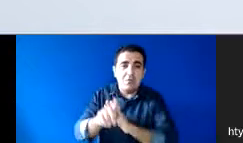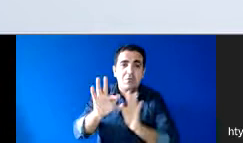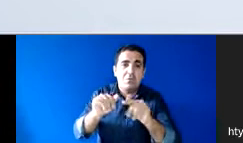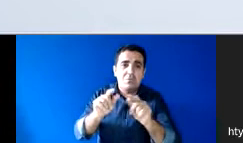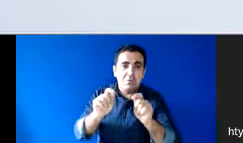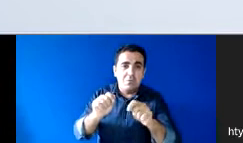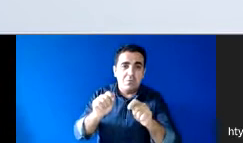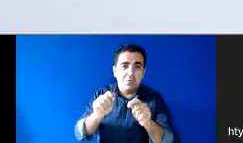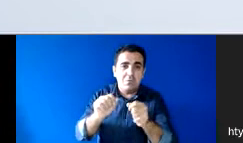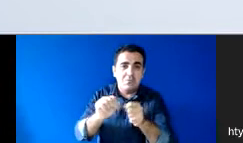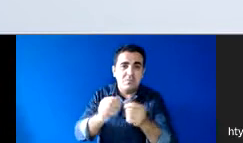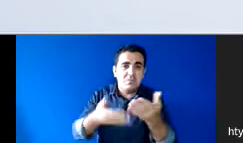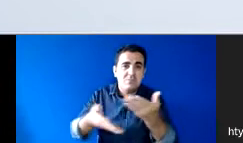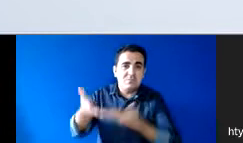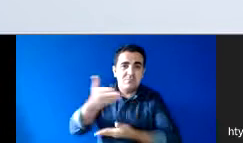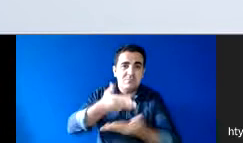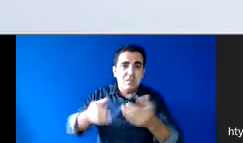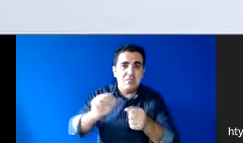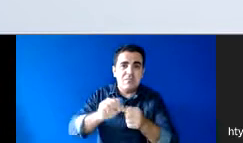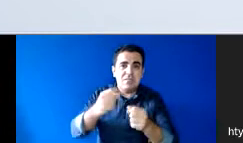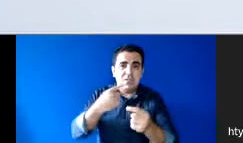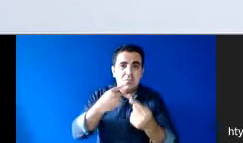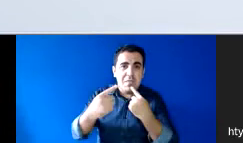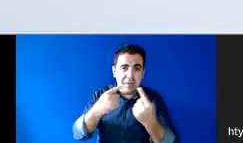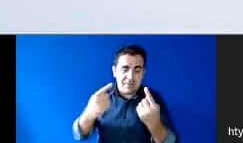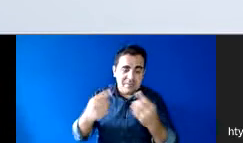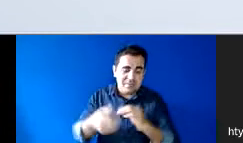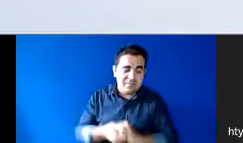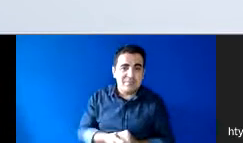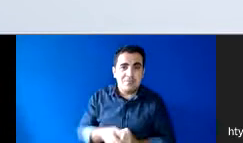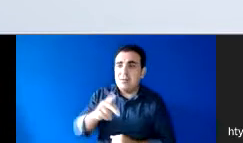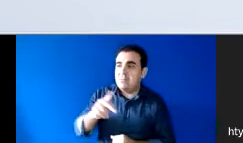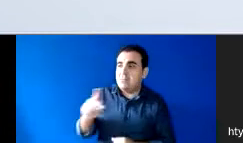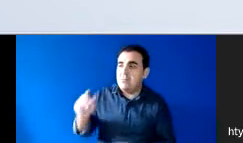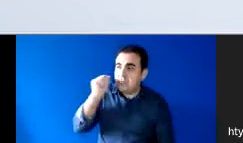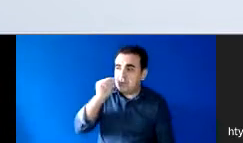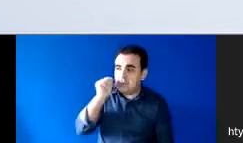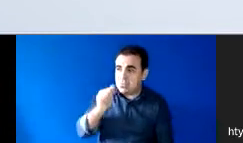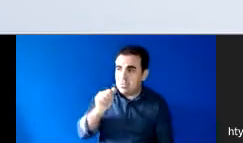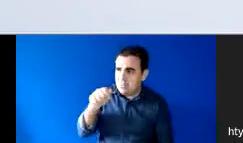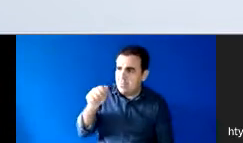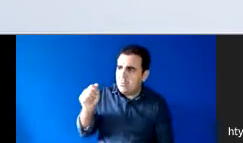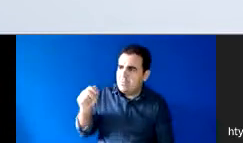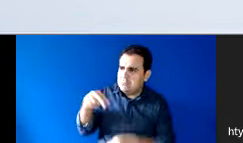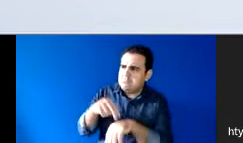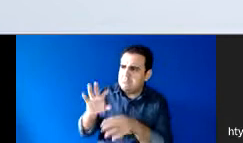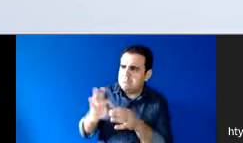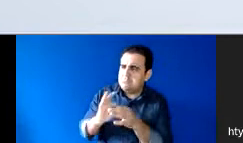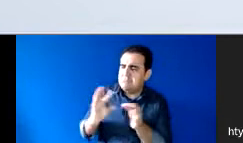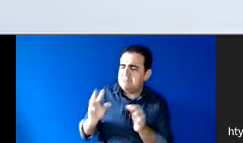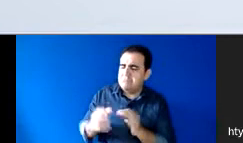pode socializar para gerar um debate. Professora, pode ficar à vontade.